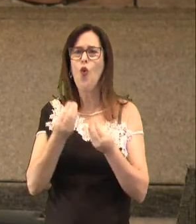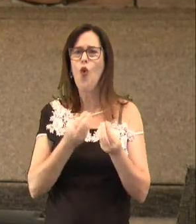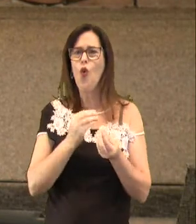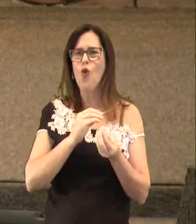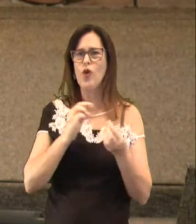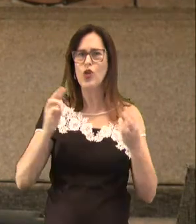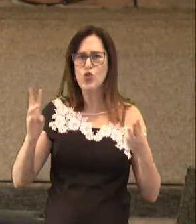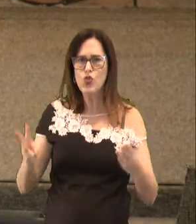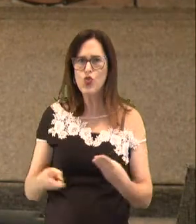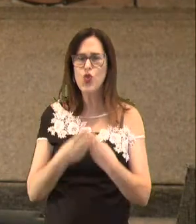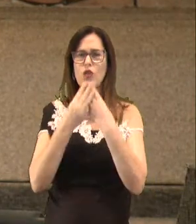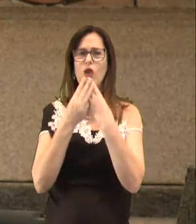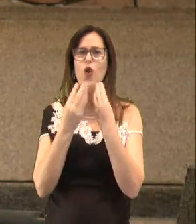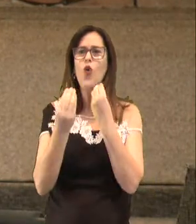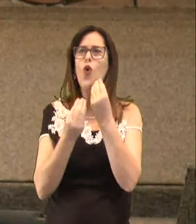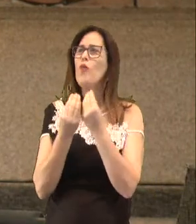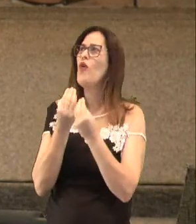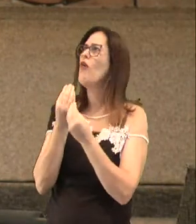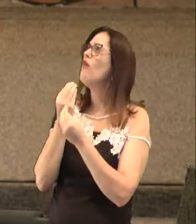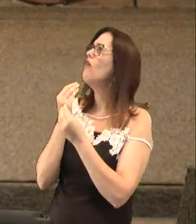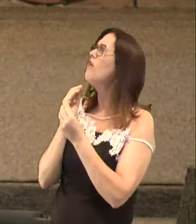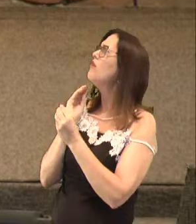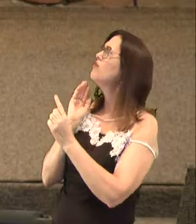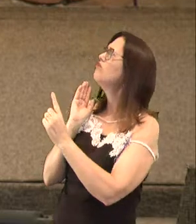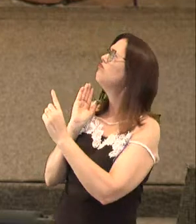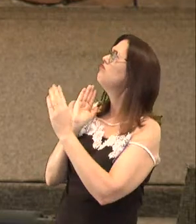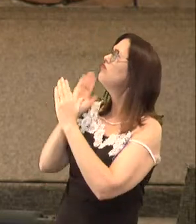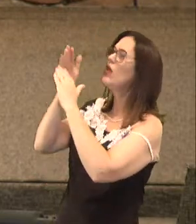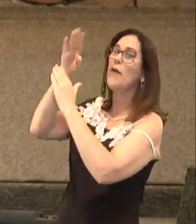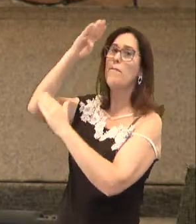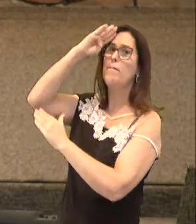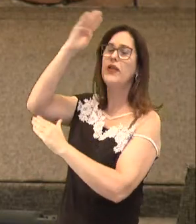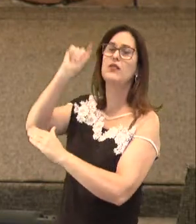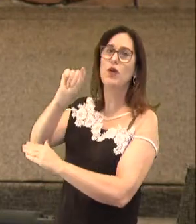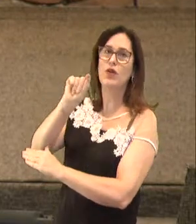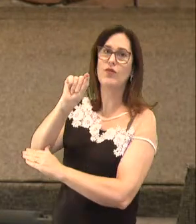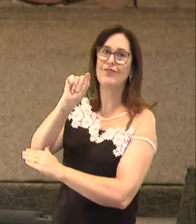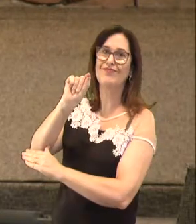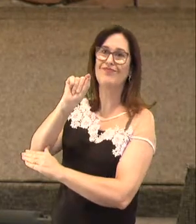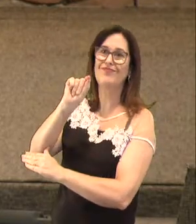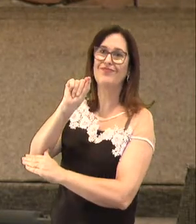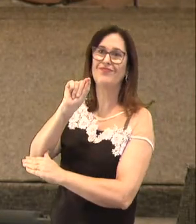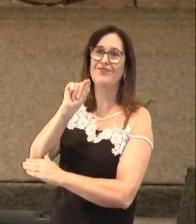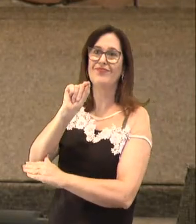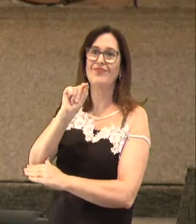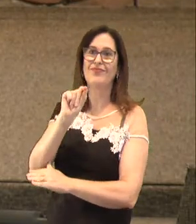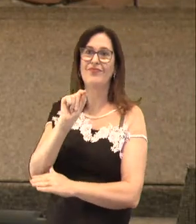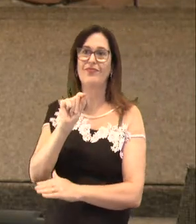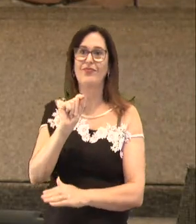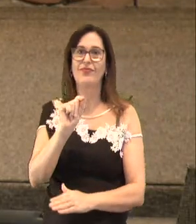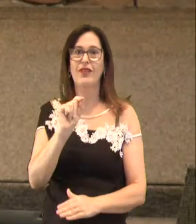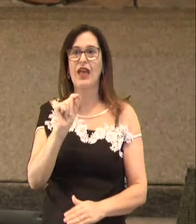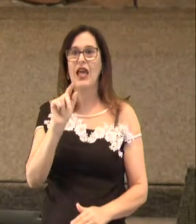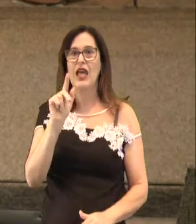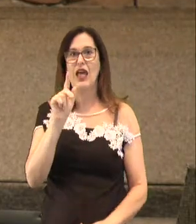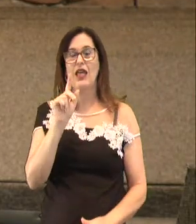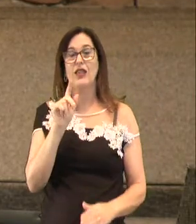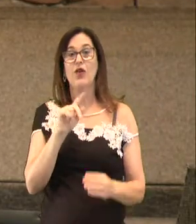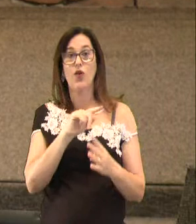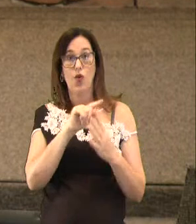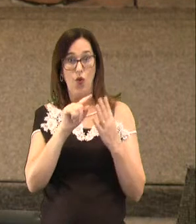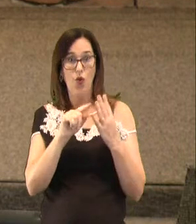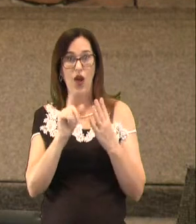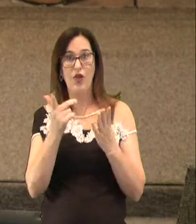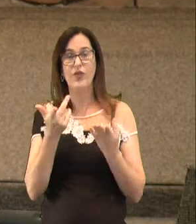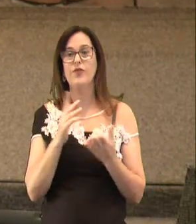para se dirigir a Deus. As principais, nós temos o chamado tetragrama, que